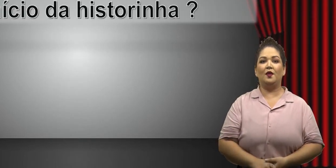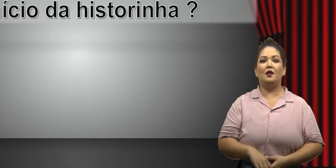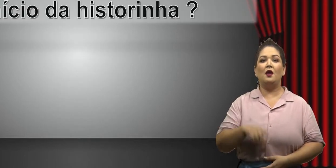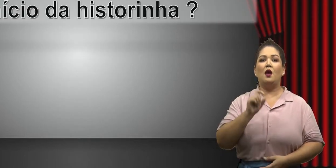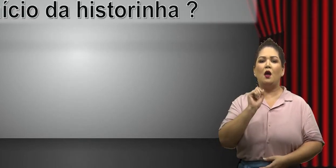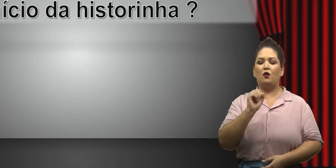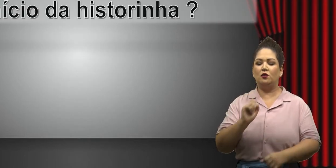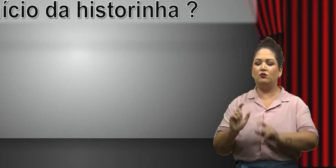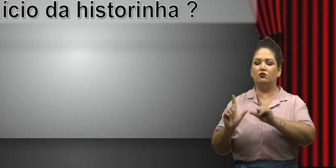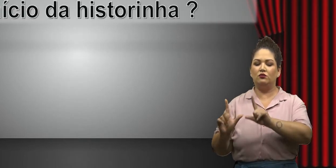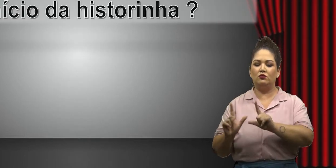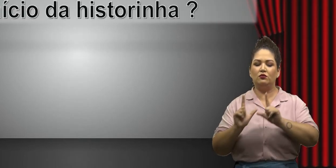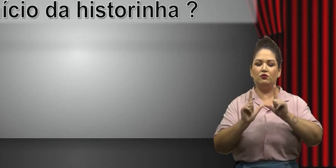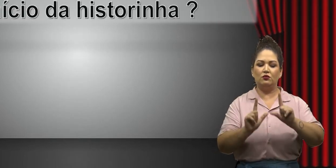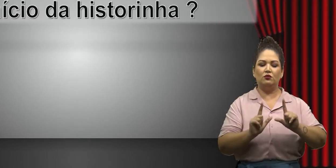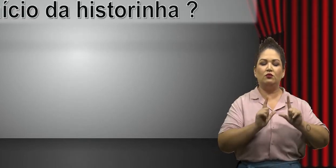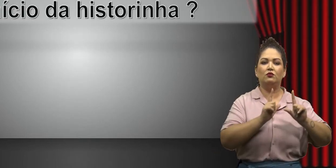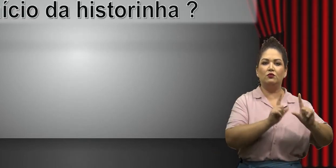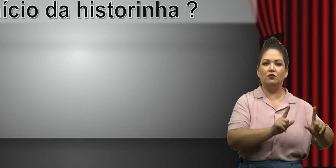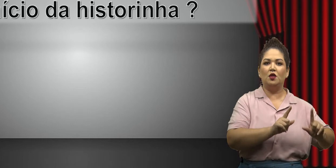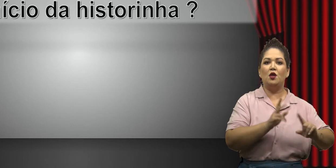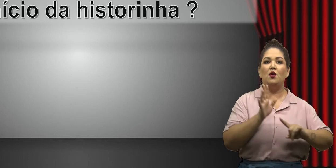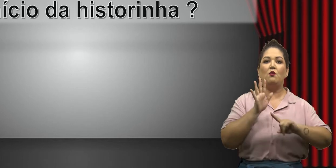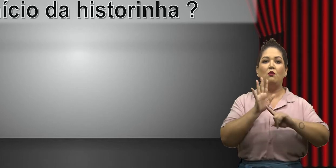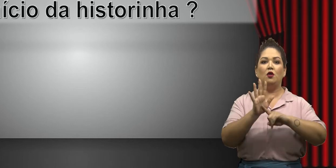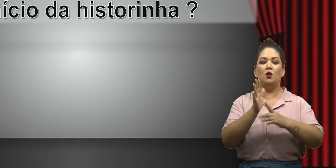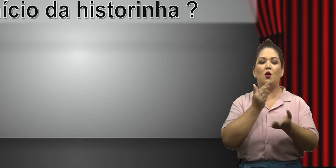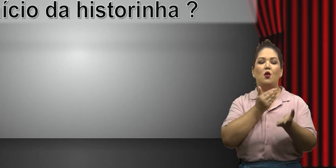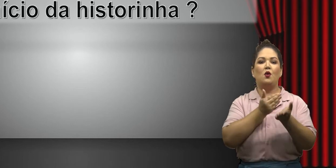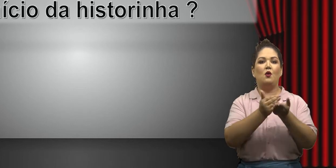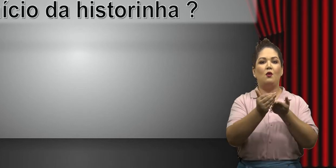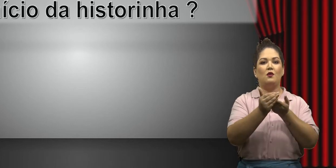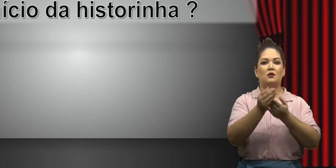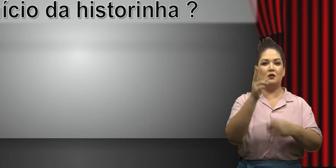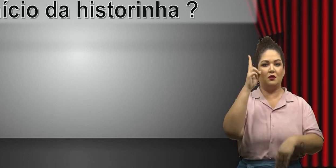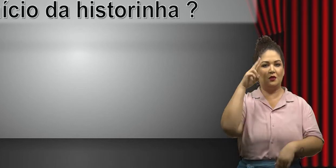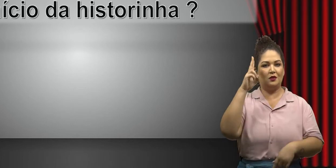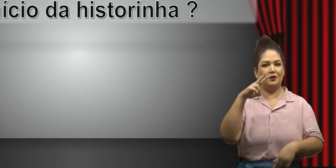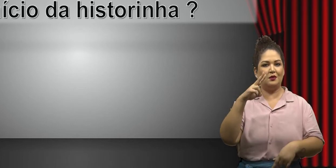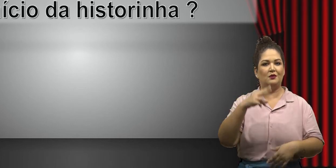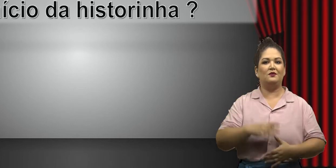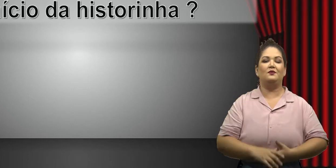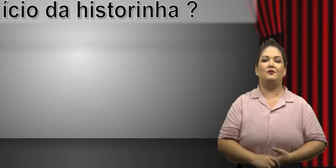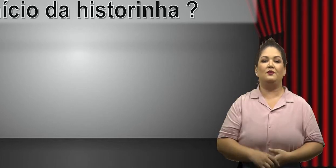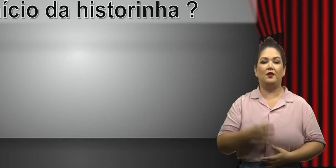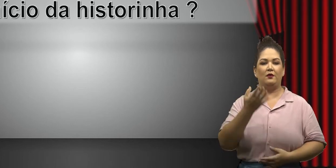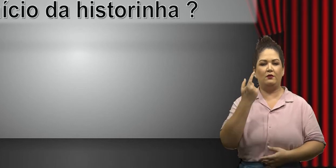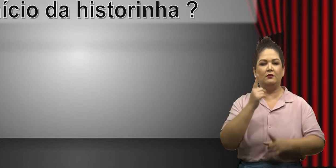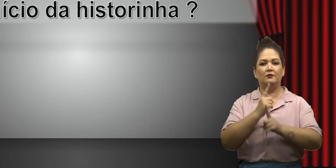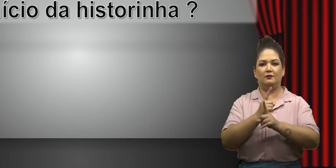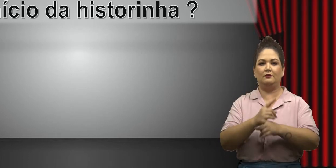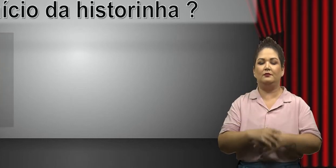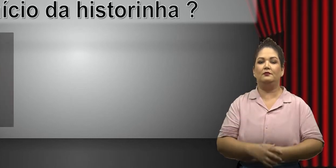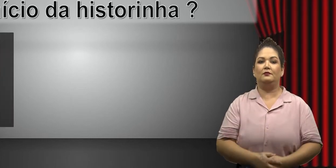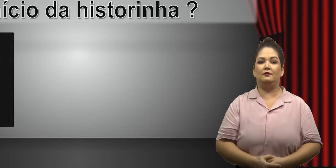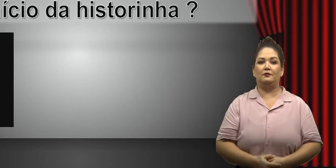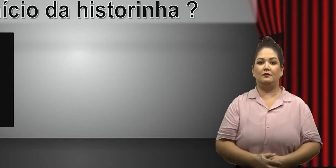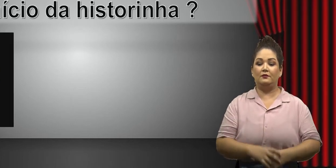Qual das cenas abaixo representa o início da historinha? Vamos